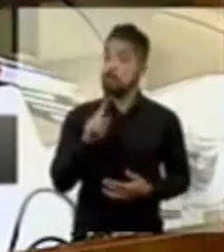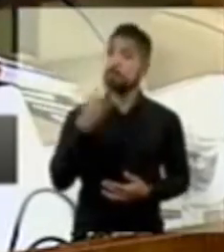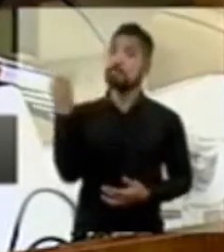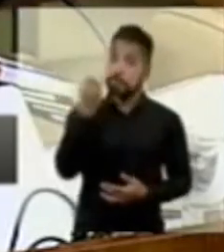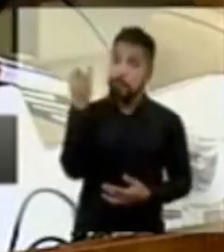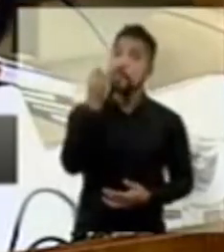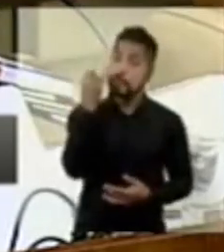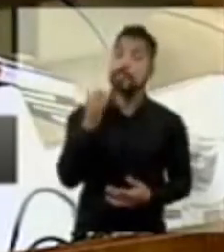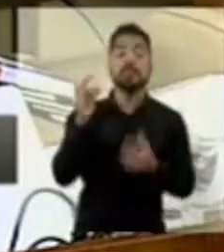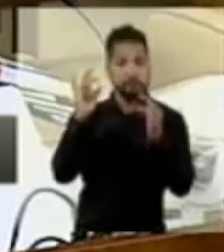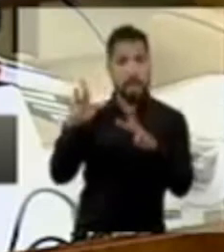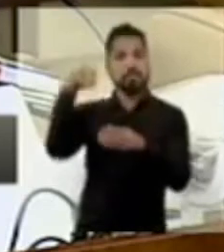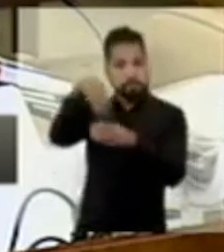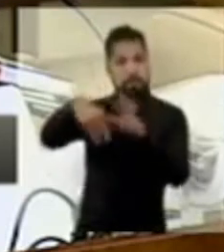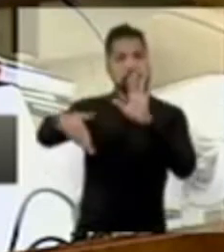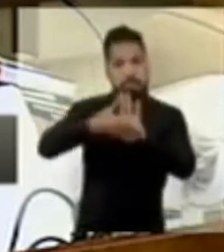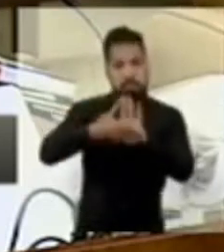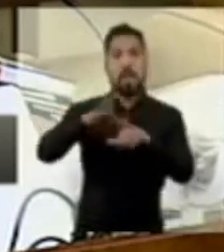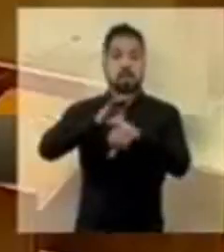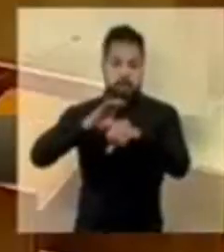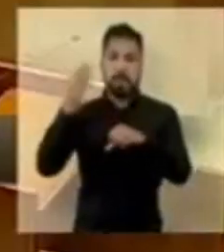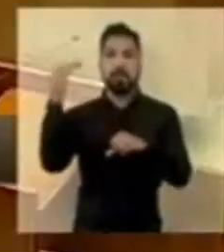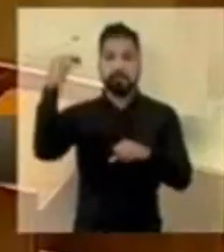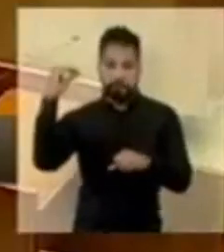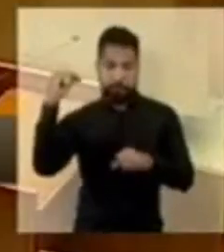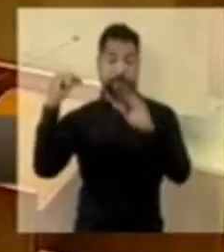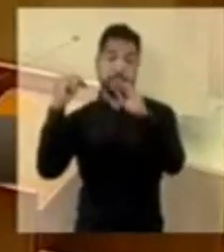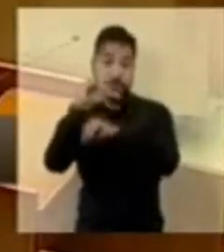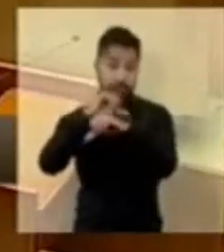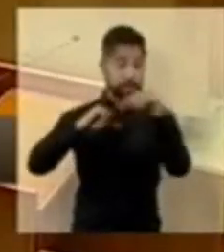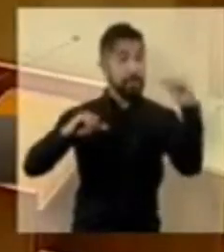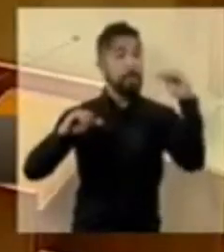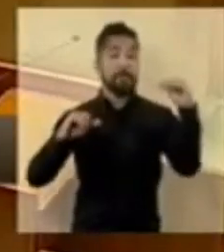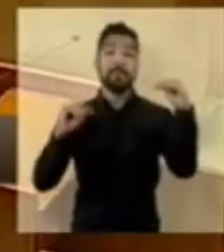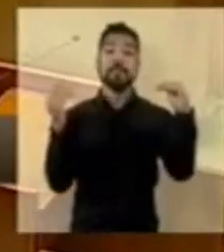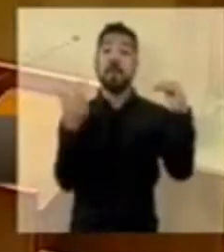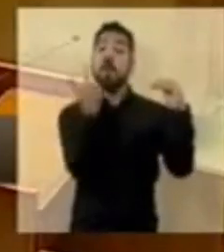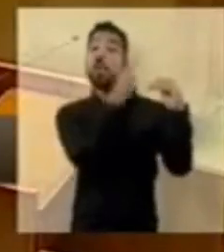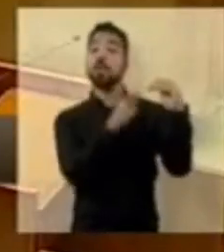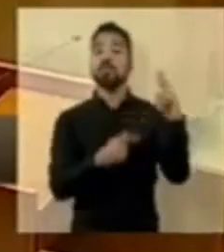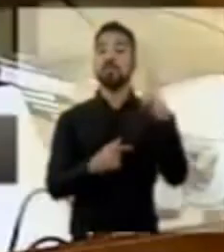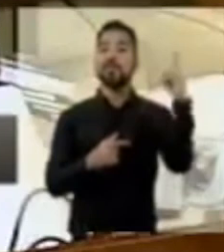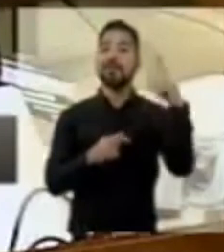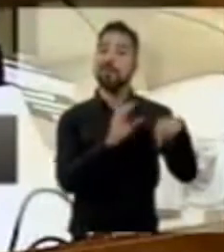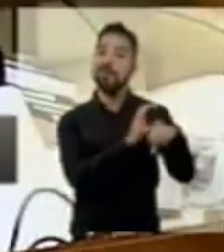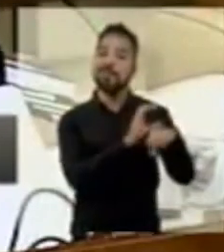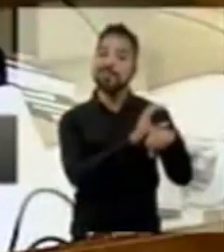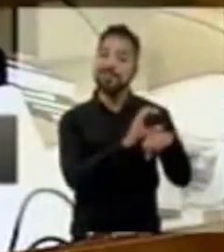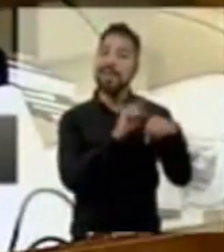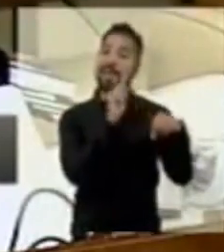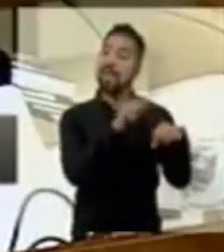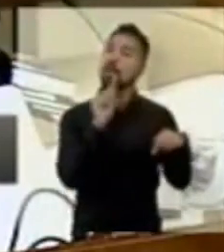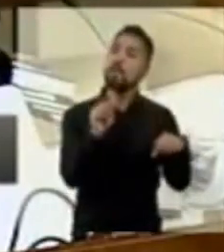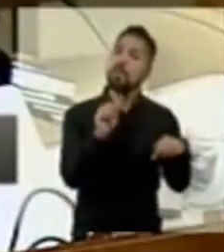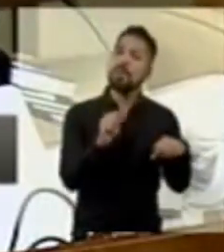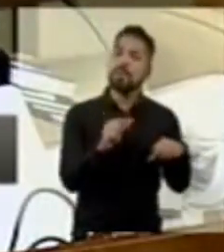importante e instalar na constituição de outro lado está um outro valor constitucional que é a efetividade